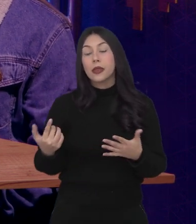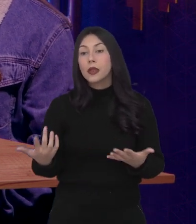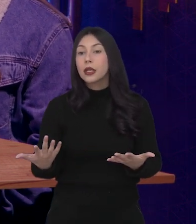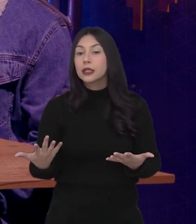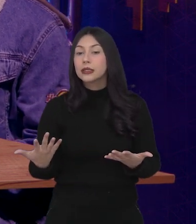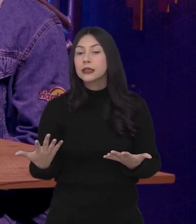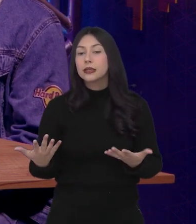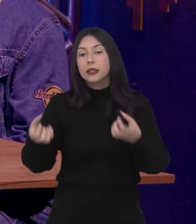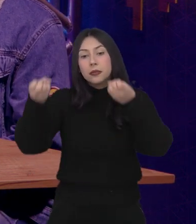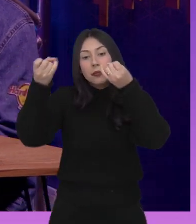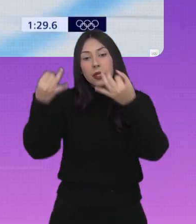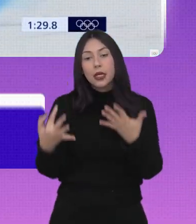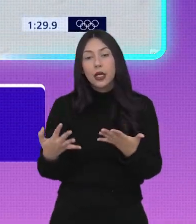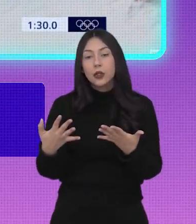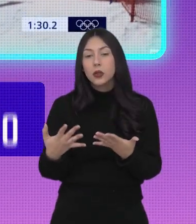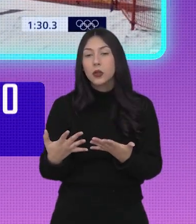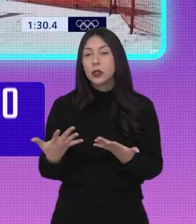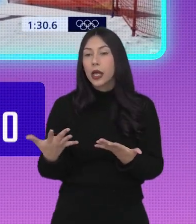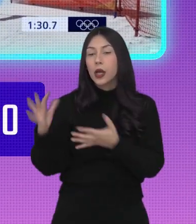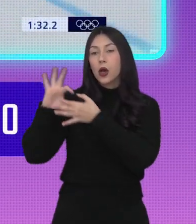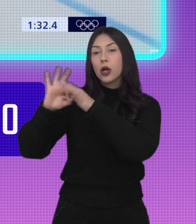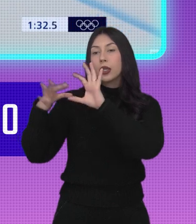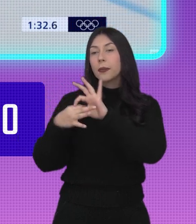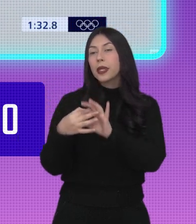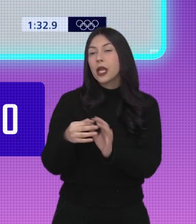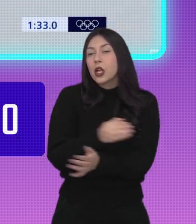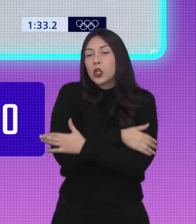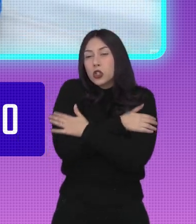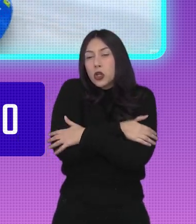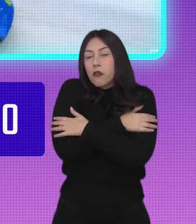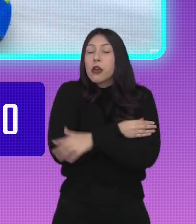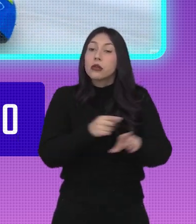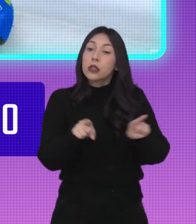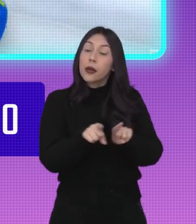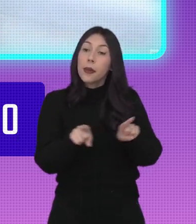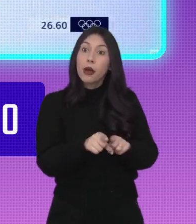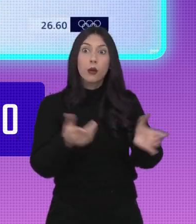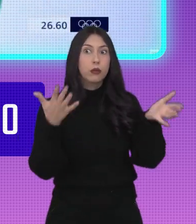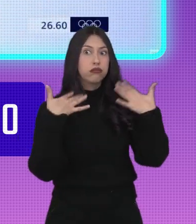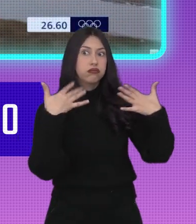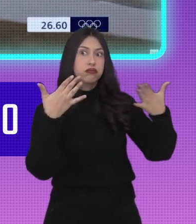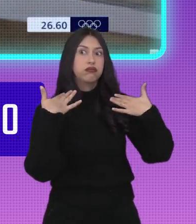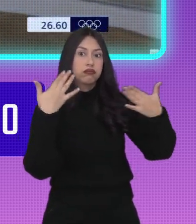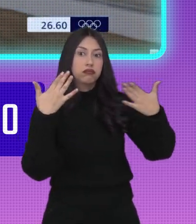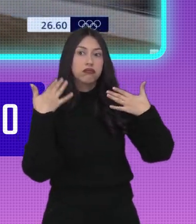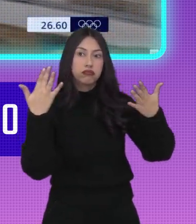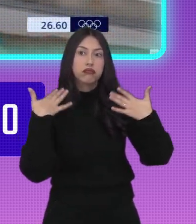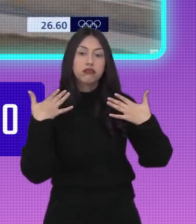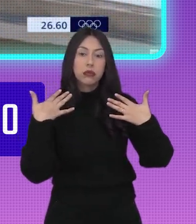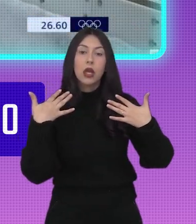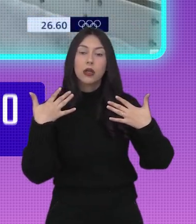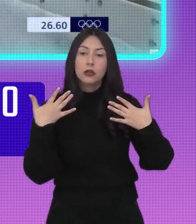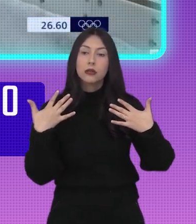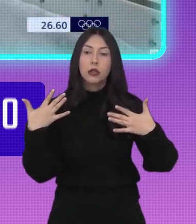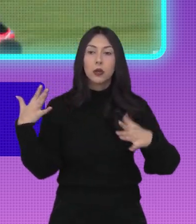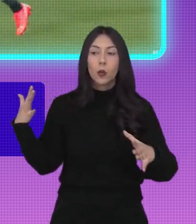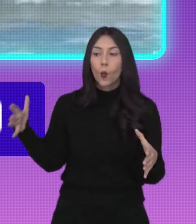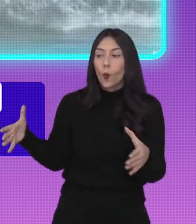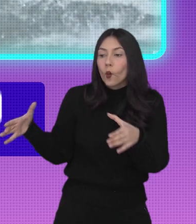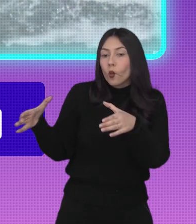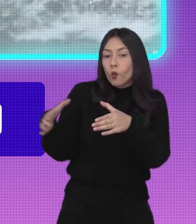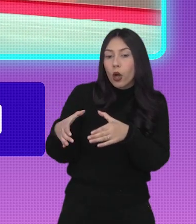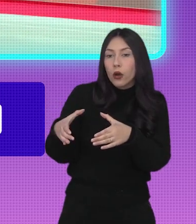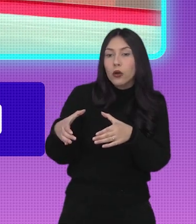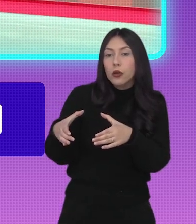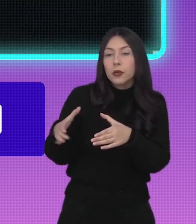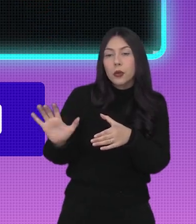a gente, contando as Olimpíadas de inverno e as Olimpíadas de verão, né, que fazem parte do mesmo